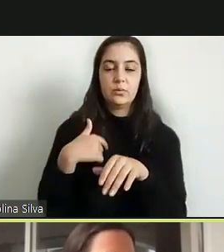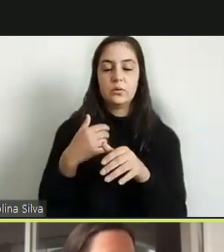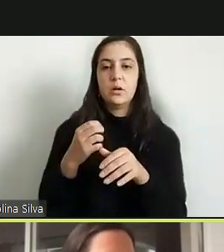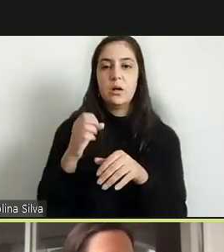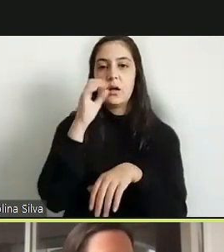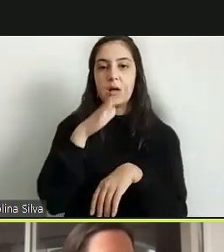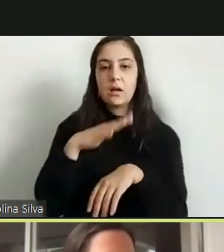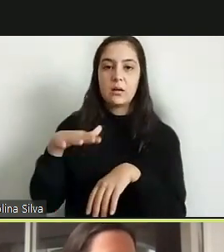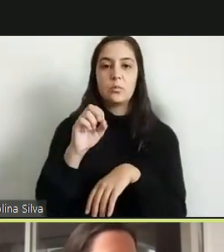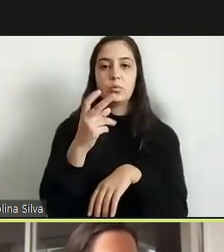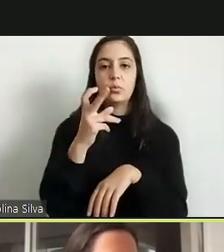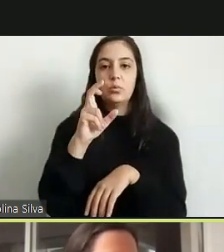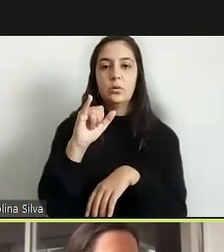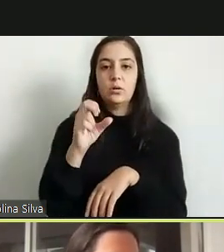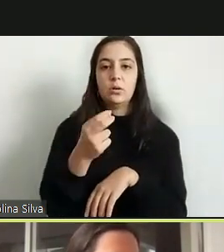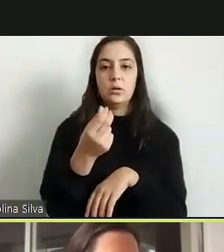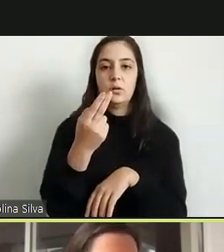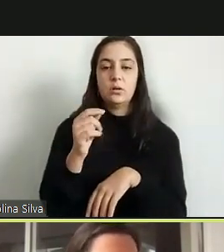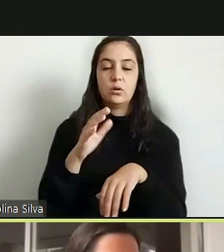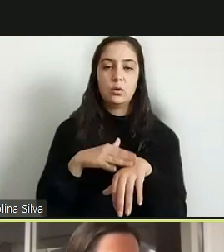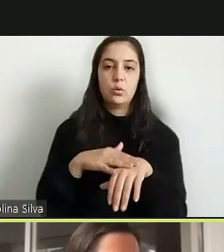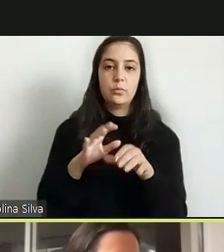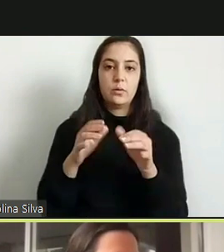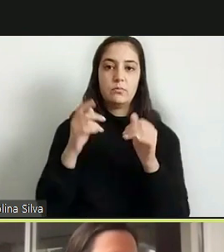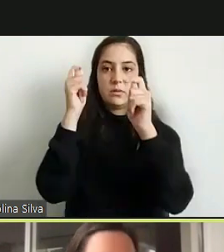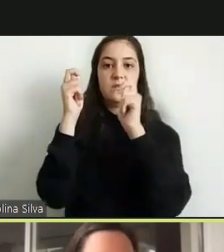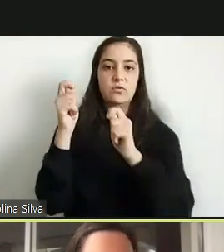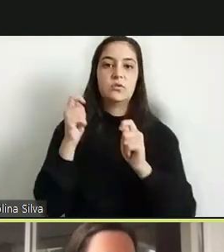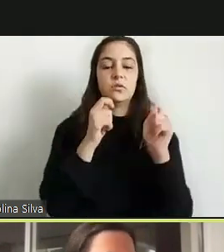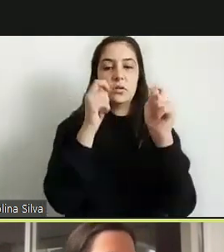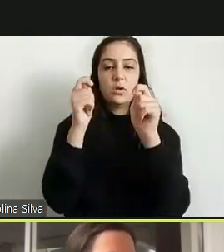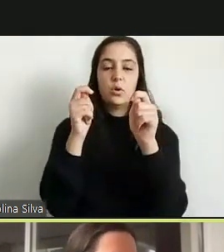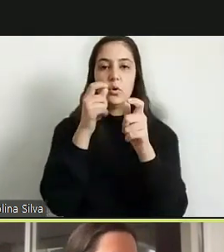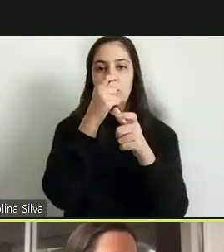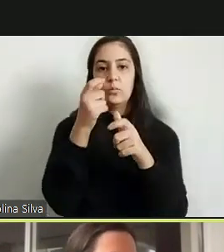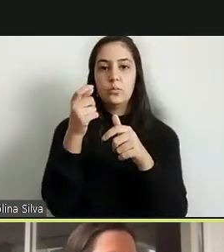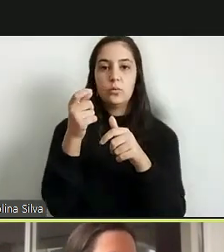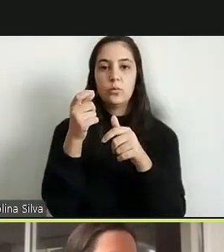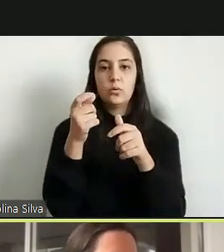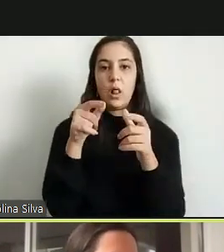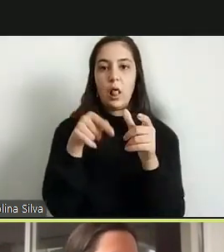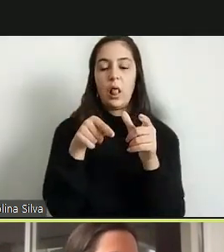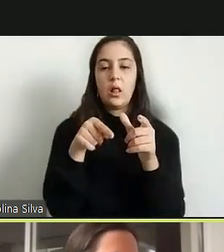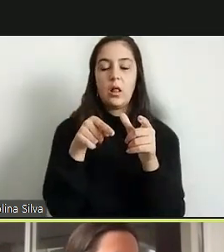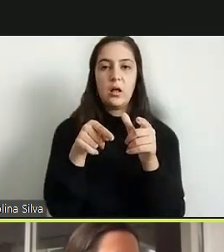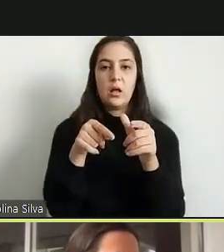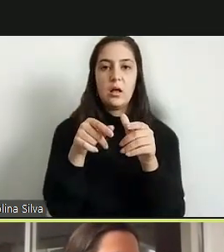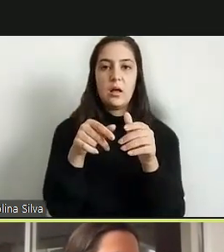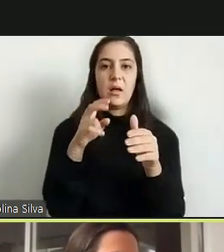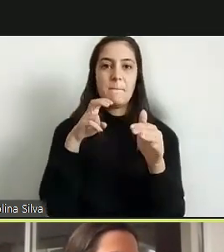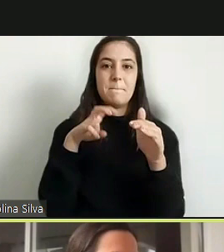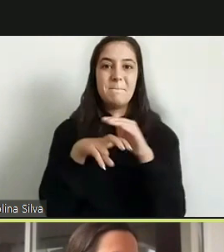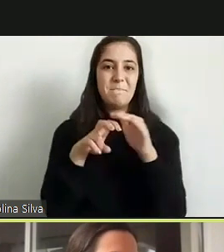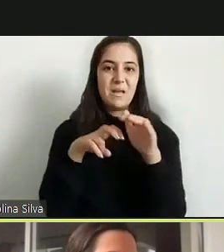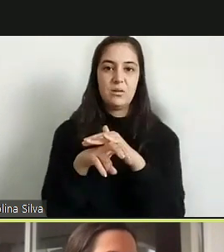havia uma manifestação porque um grupo de moradores não queria que saísse lá que fosse lá feita as paragens do metro, que é